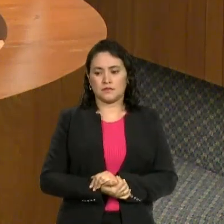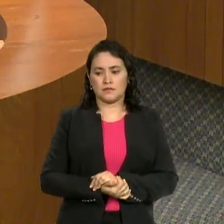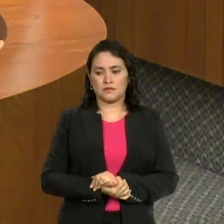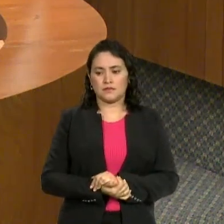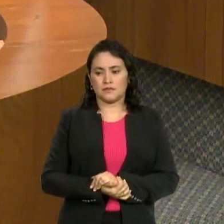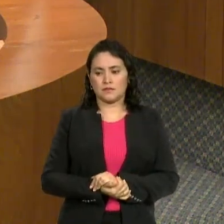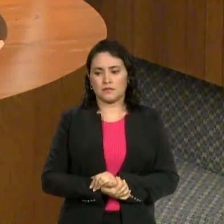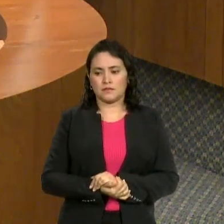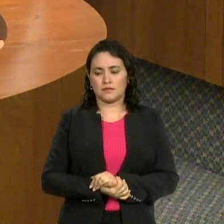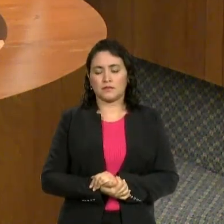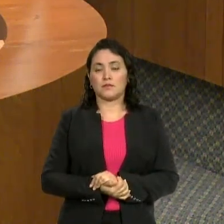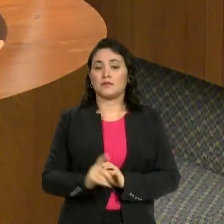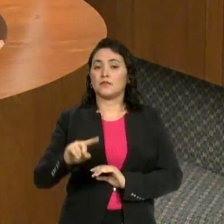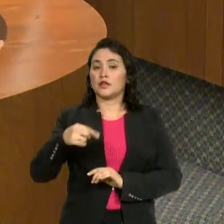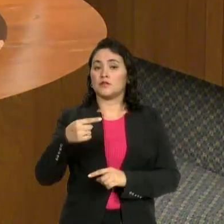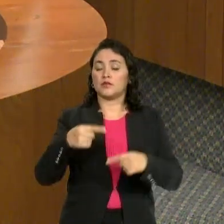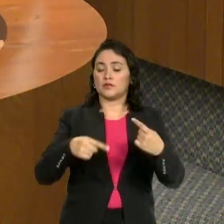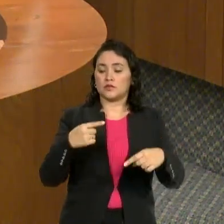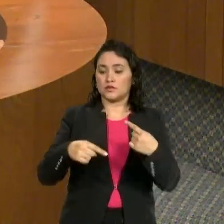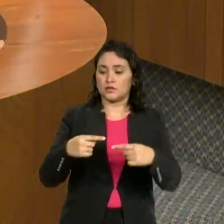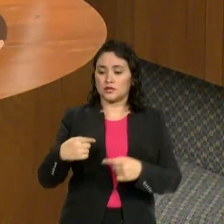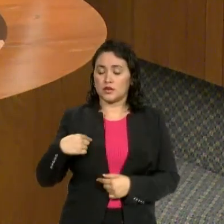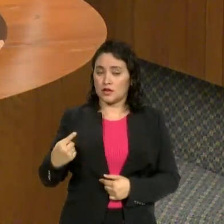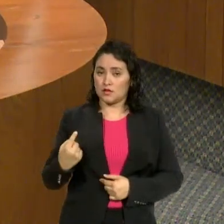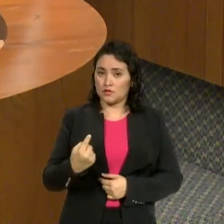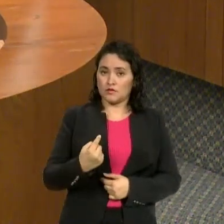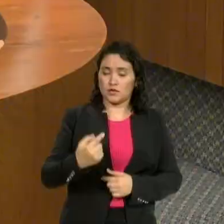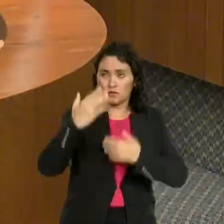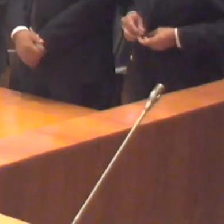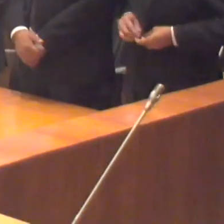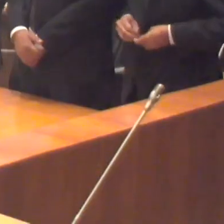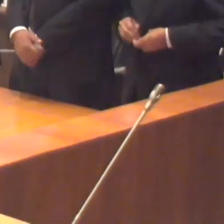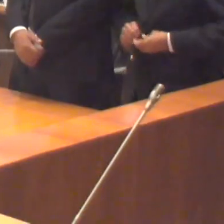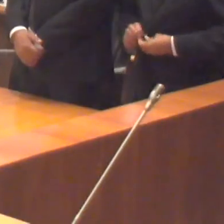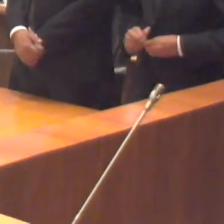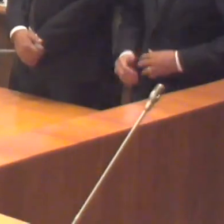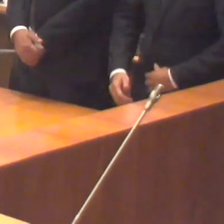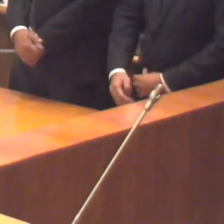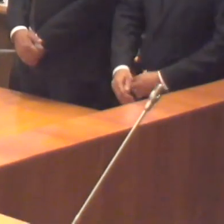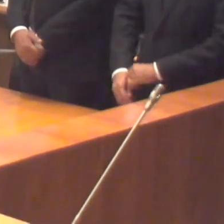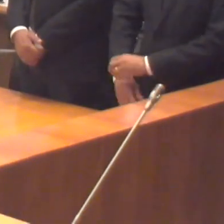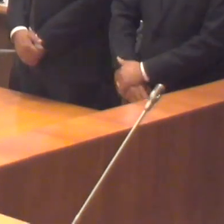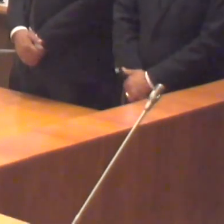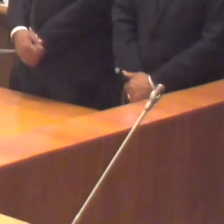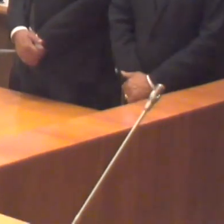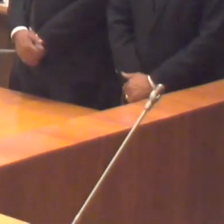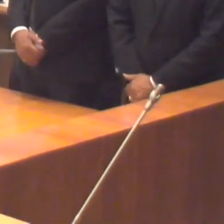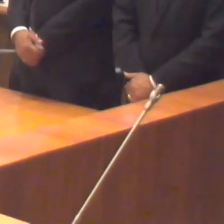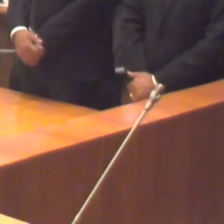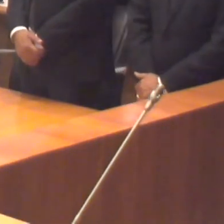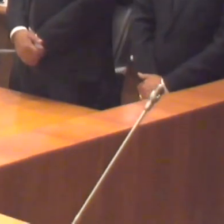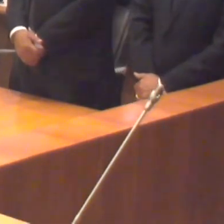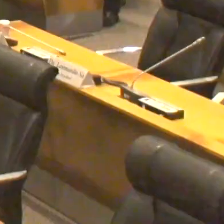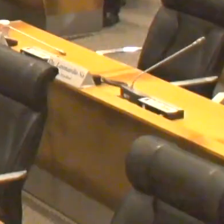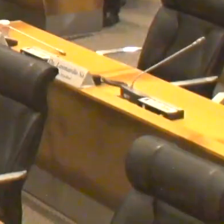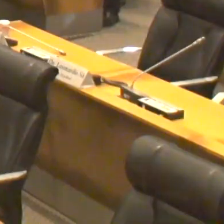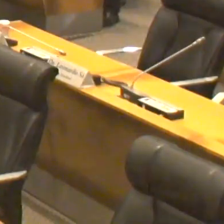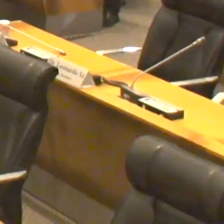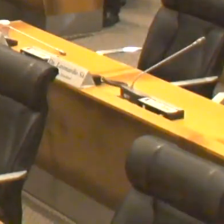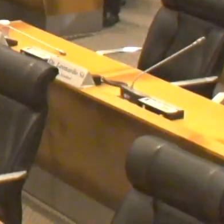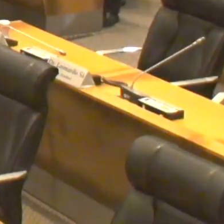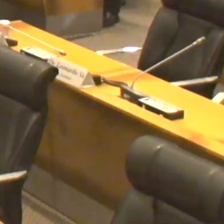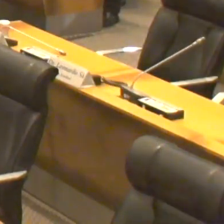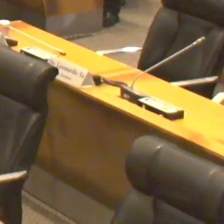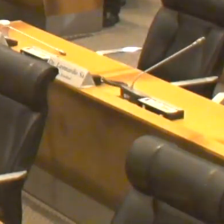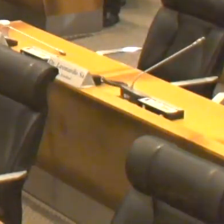identidade de gênero em ambientes públicos e privados no Maranhão ainda durante a sessão 25 itens foram apreciados